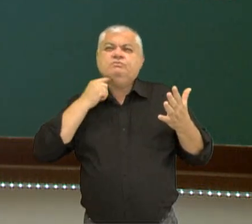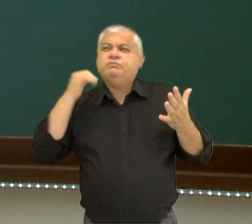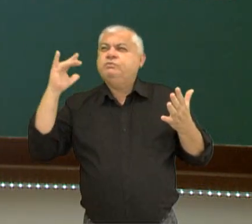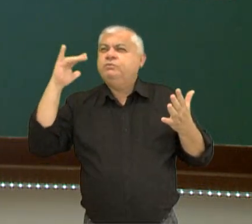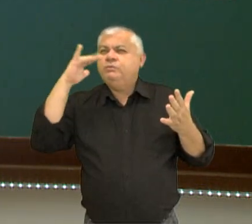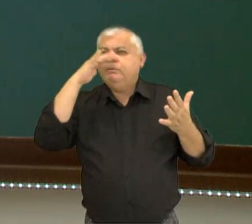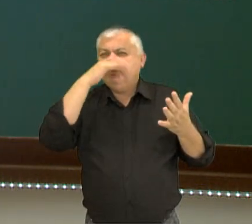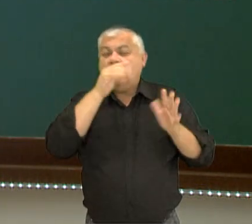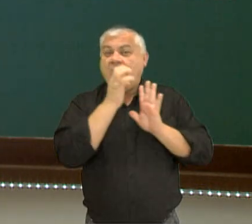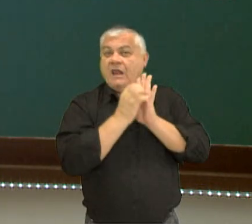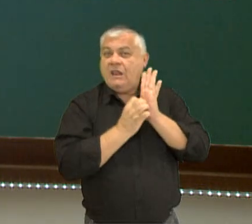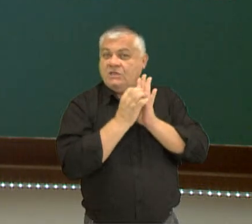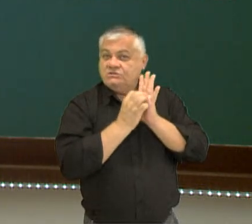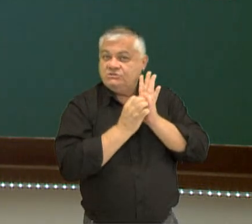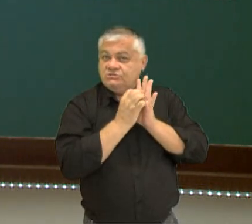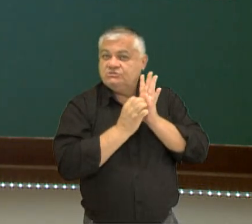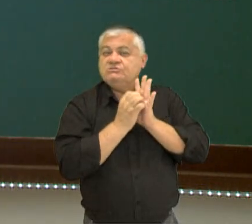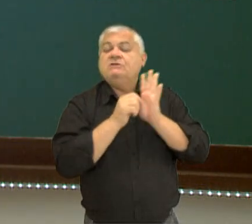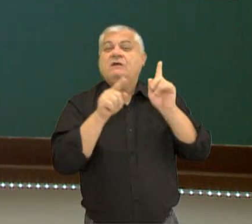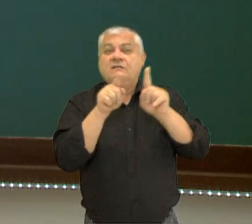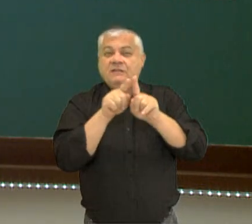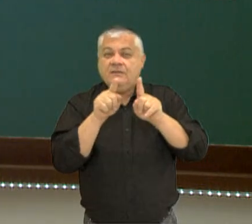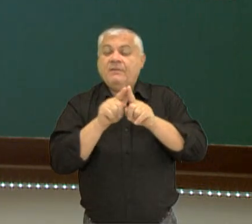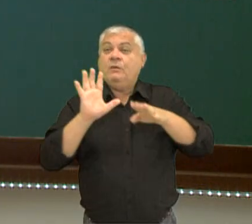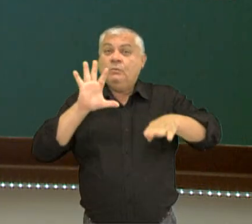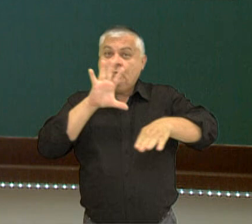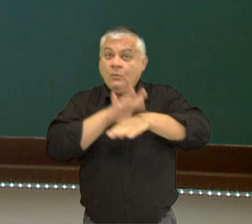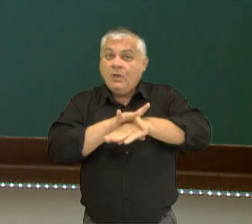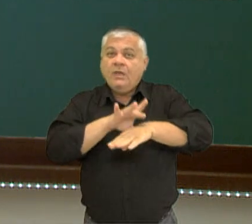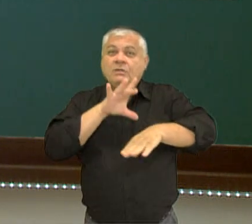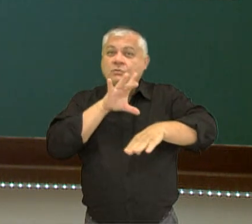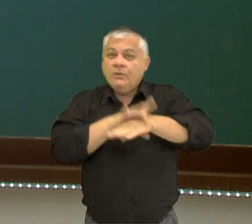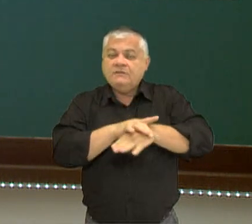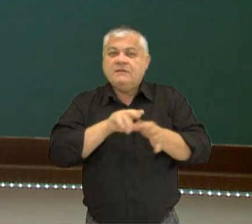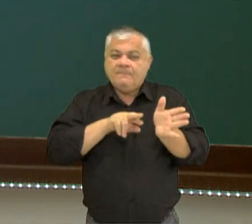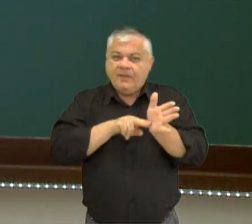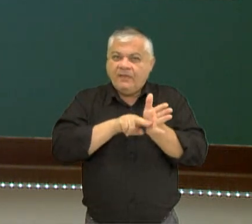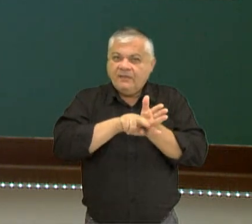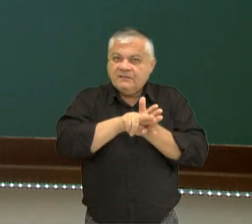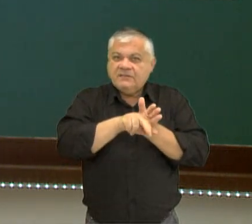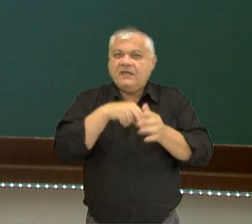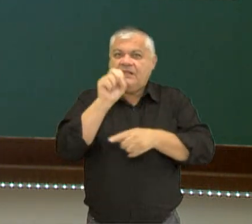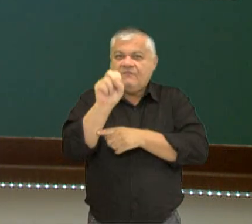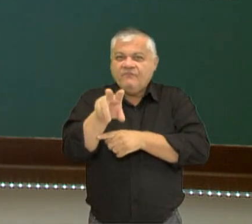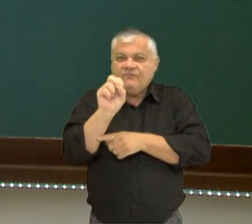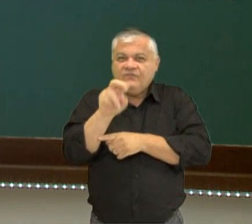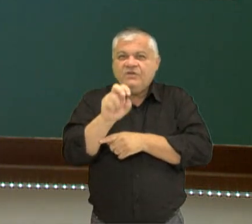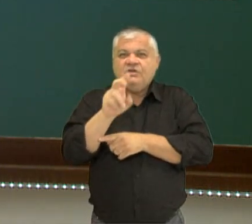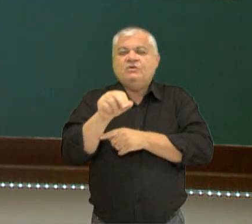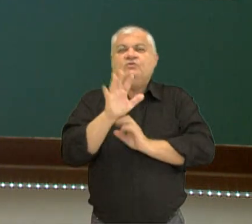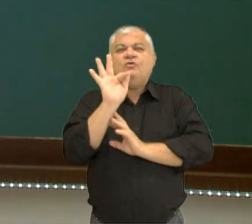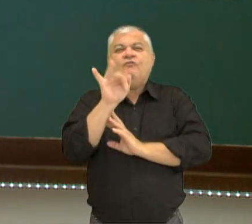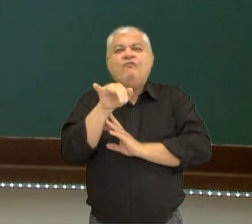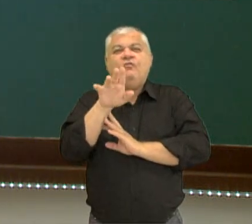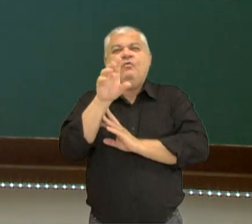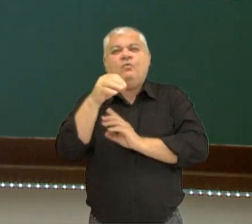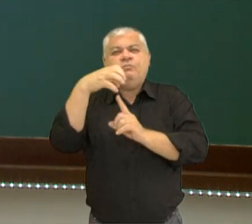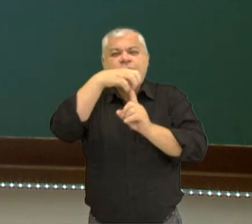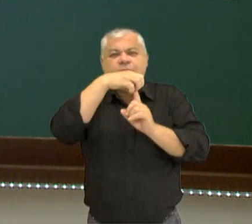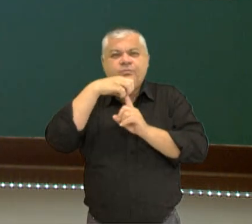como alergias, como agentes patogênicos, tipo bactérias, vírus, fungos.